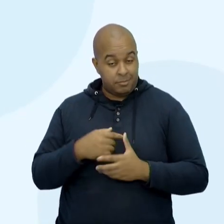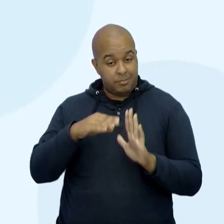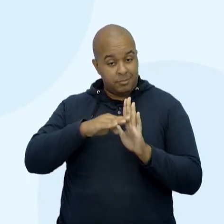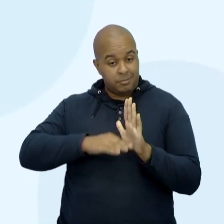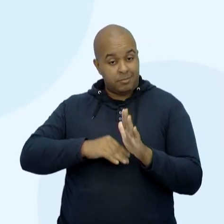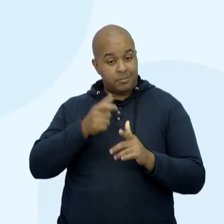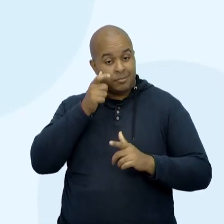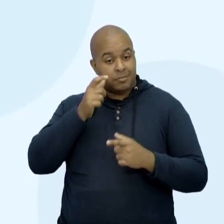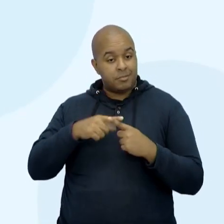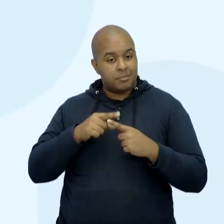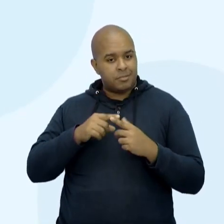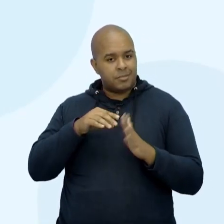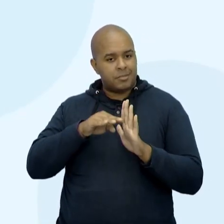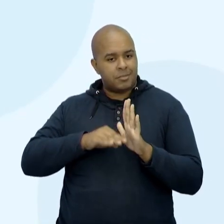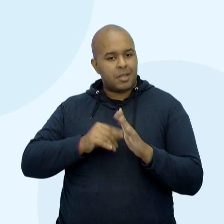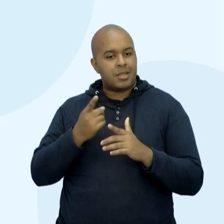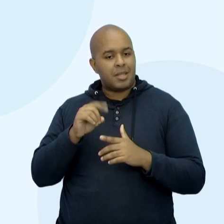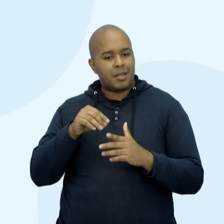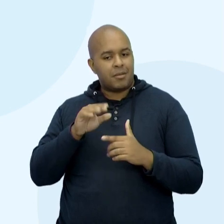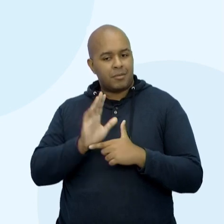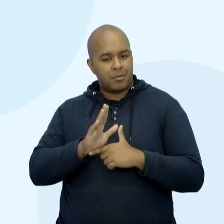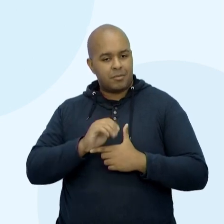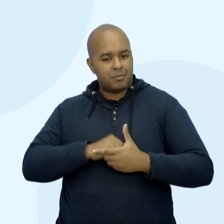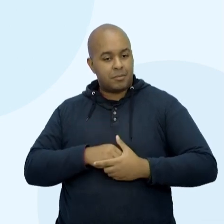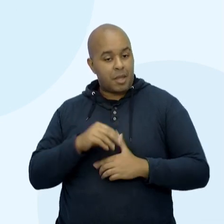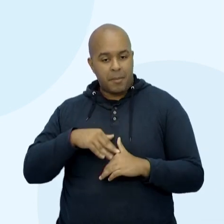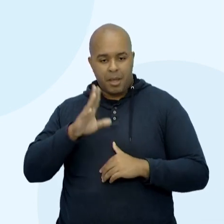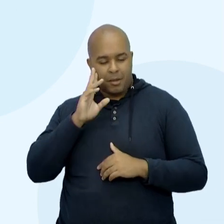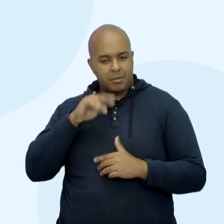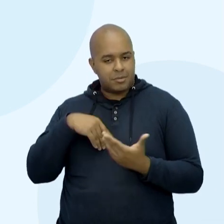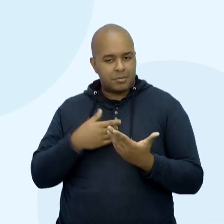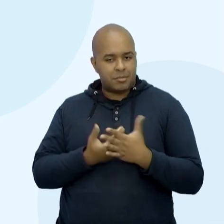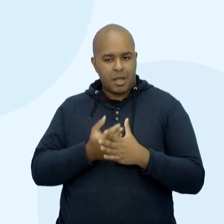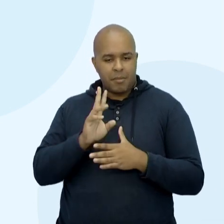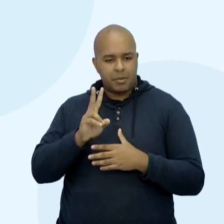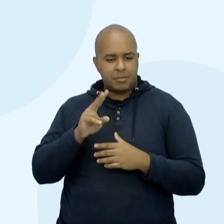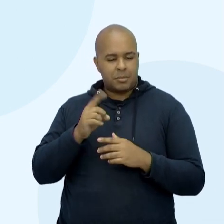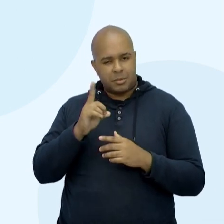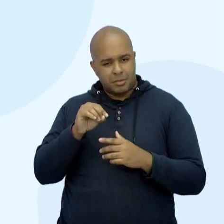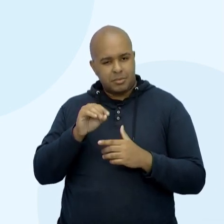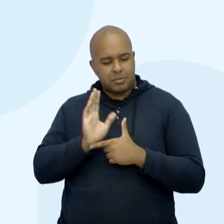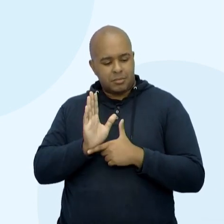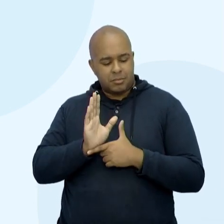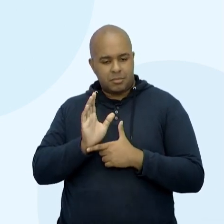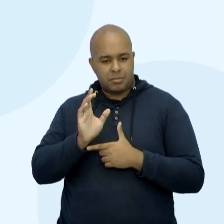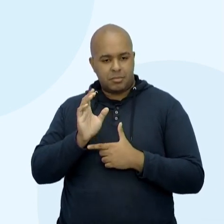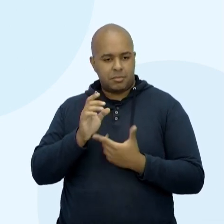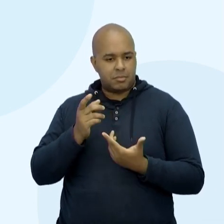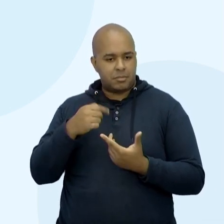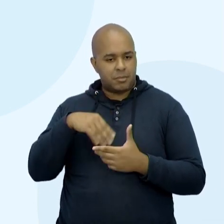interessante, porque é uma lista dos 10 filmes. Os 10 filmes nacionais não, os 10 filmes brasileiros.